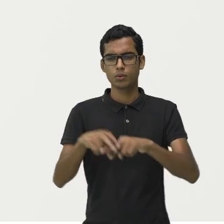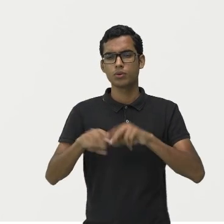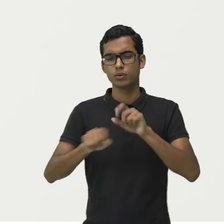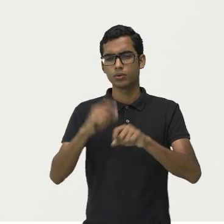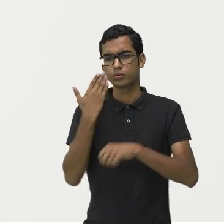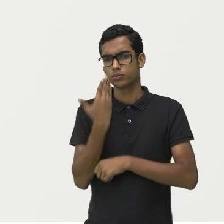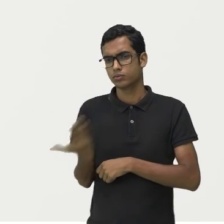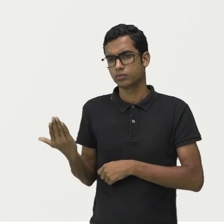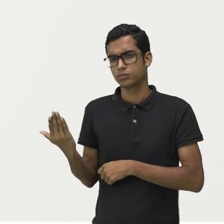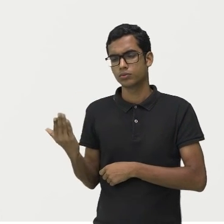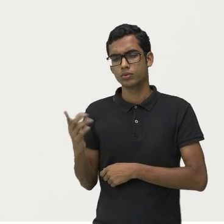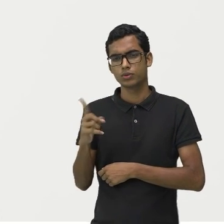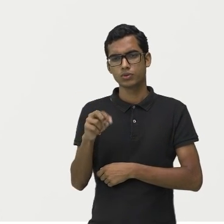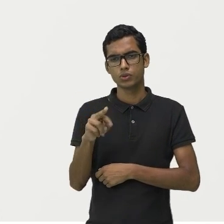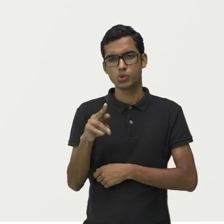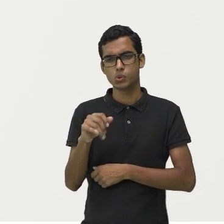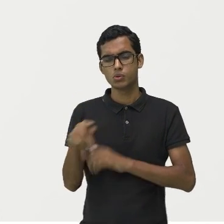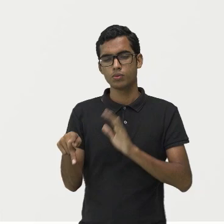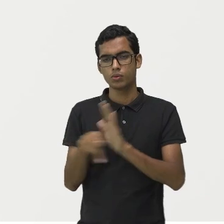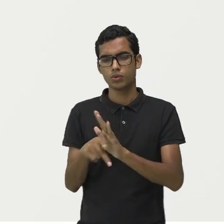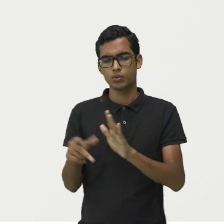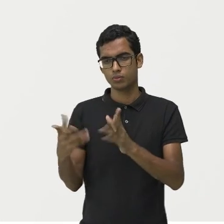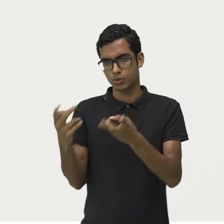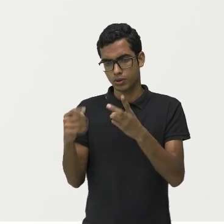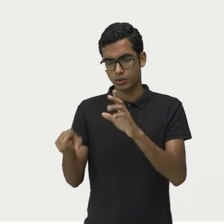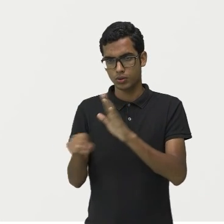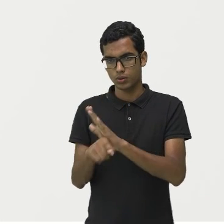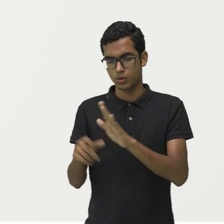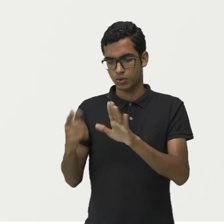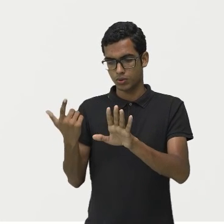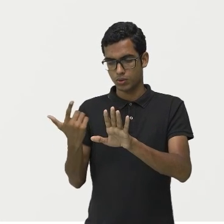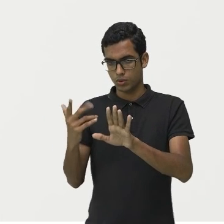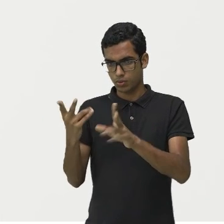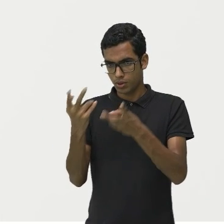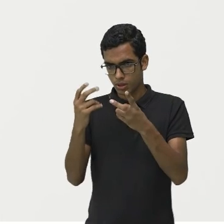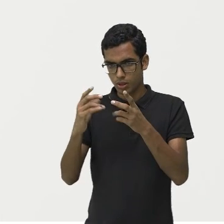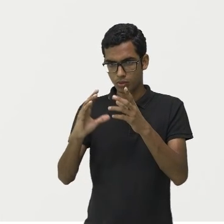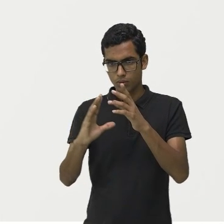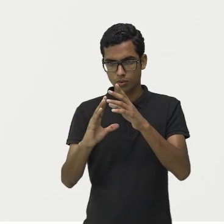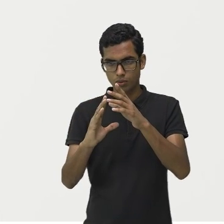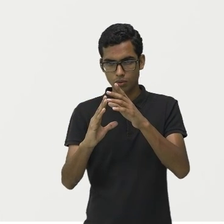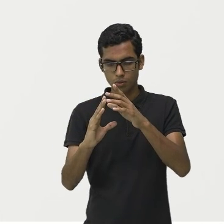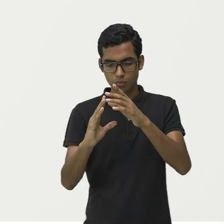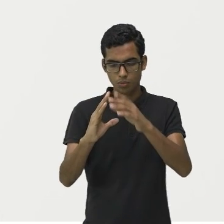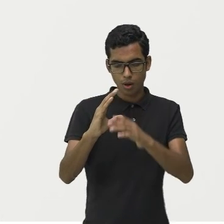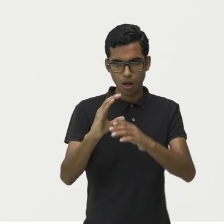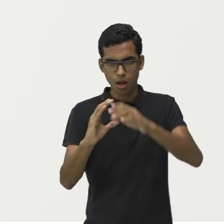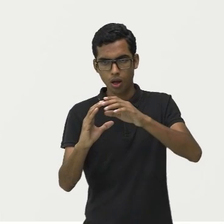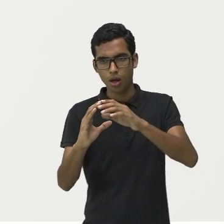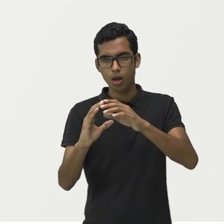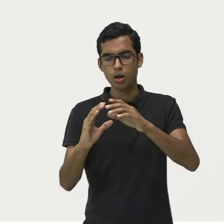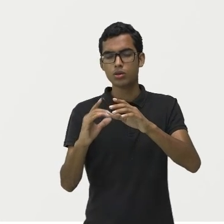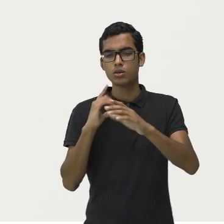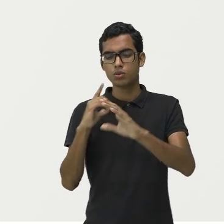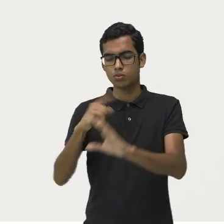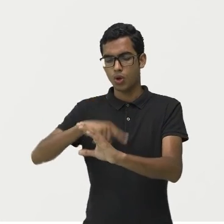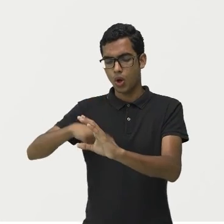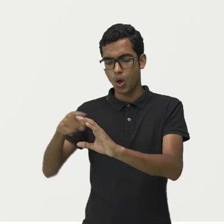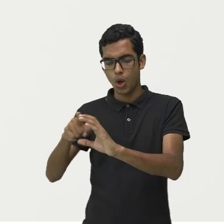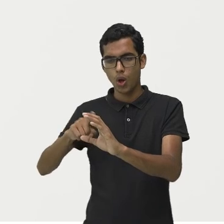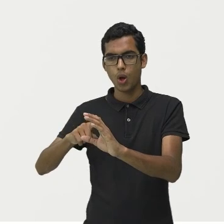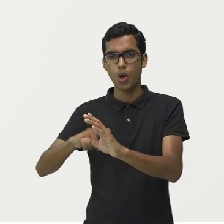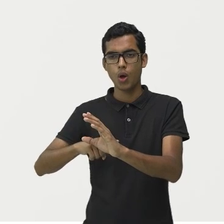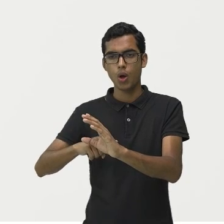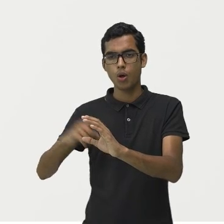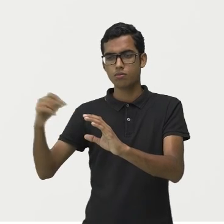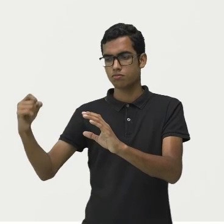gente? Porque ela está atrás do espelho. Veja que a frente do espelho é esse lado aqui, o lado direito. O lado esquerdo, aliás, é a frente do